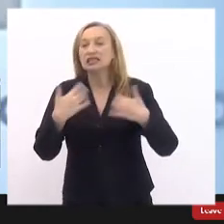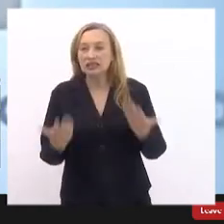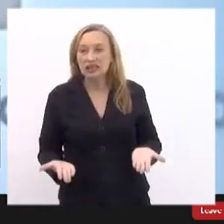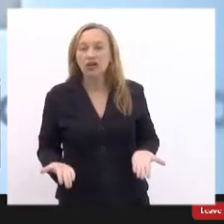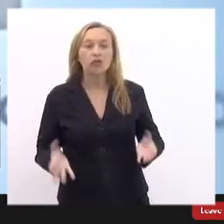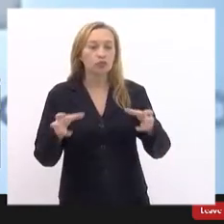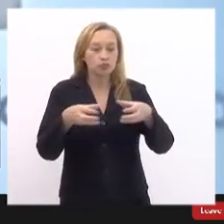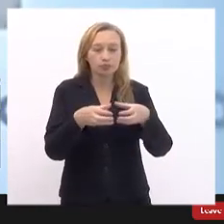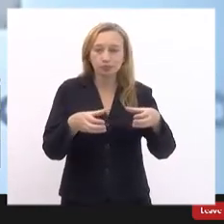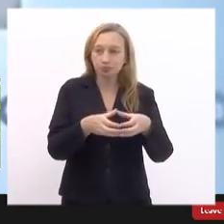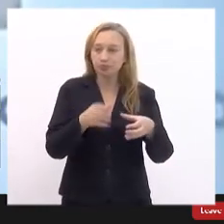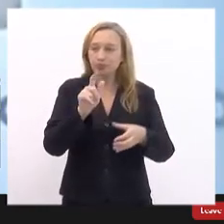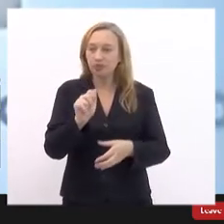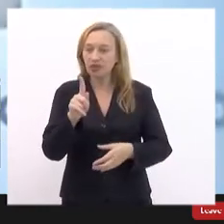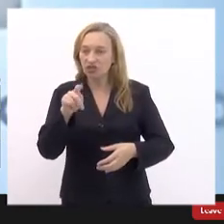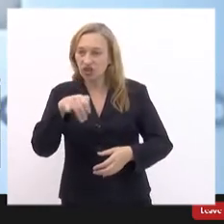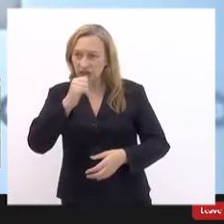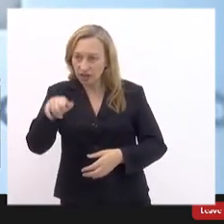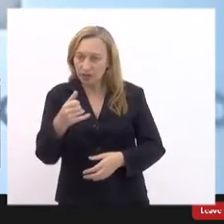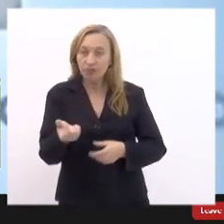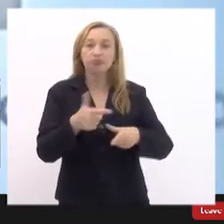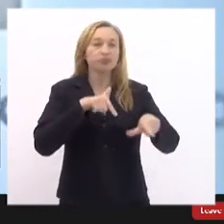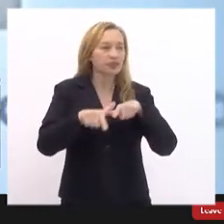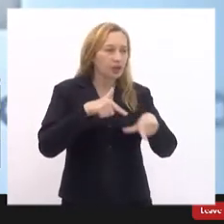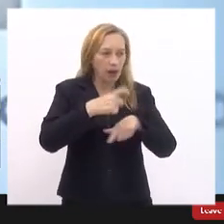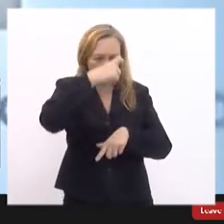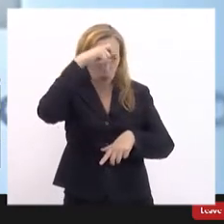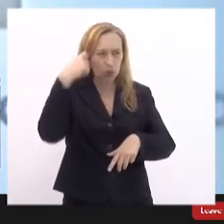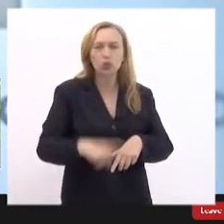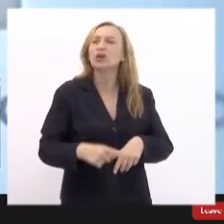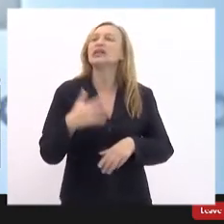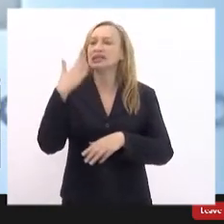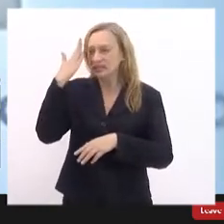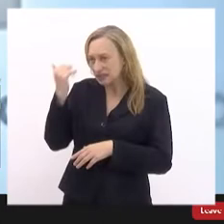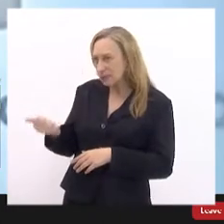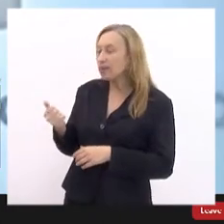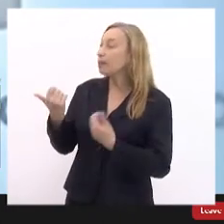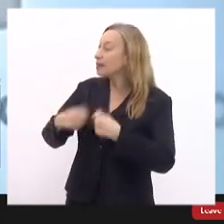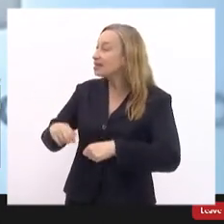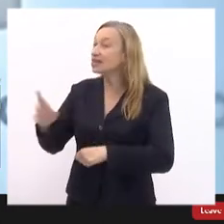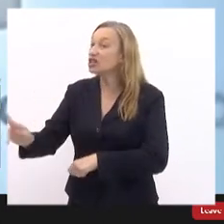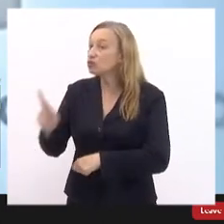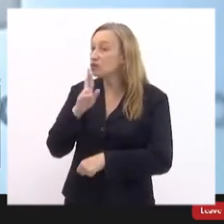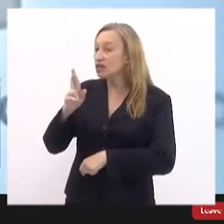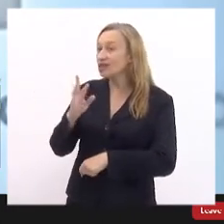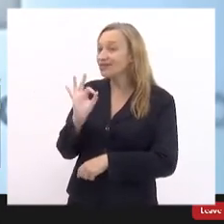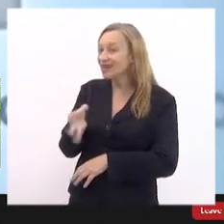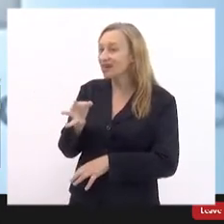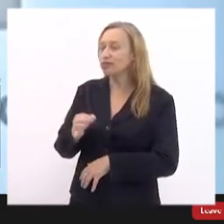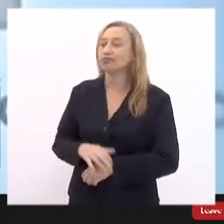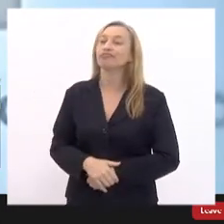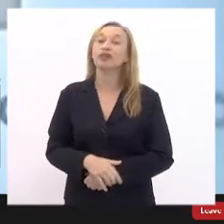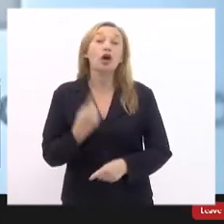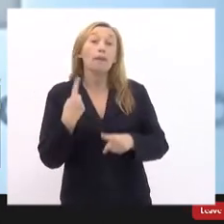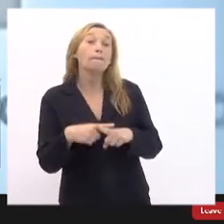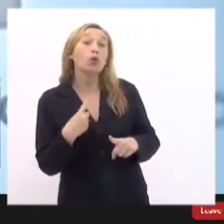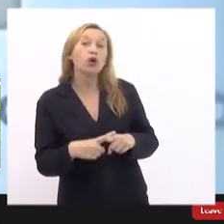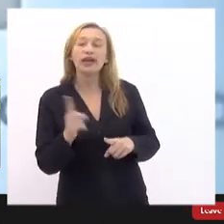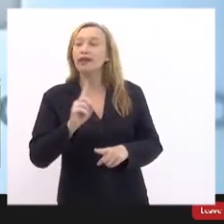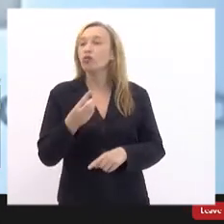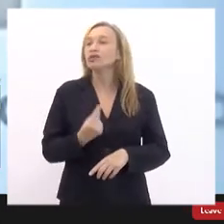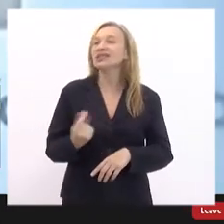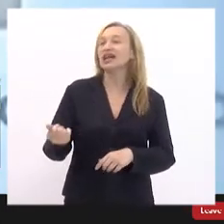da Gerrio, que trabalha bastante, a gente sabe disso, ela tem que dar uma resposta mais efetiva. Por que não